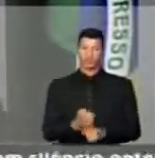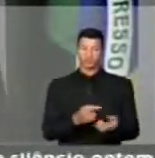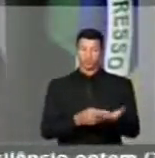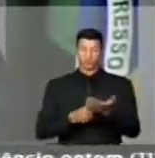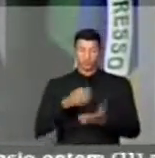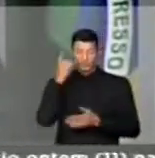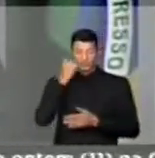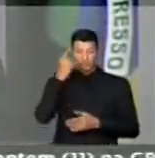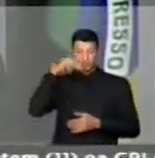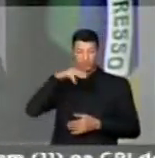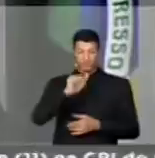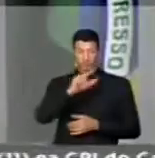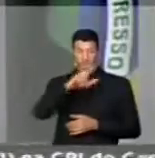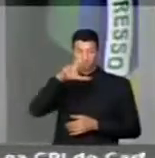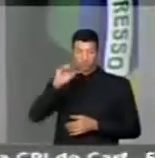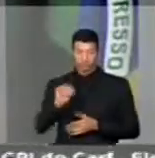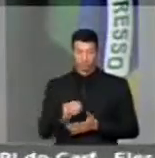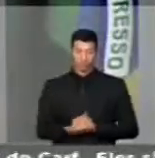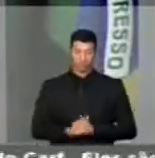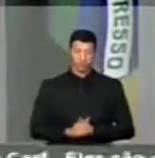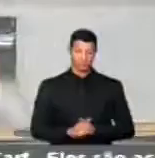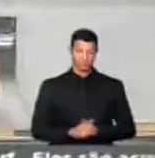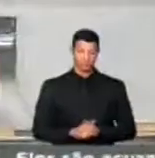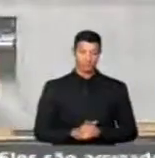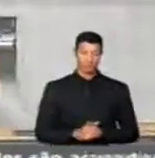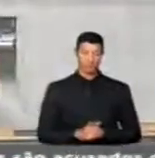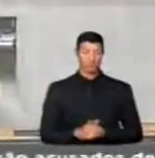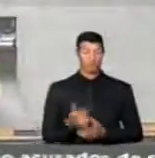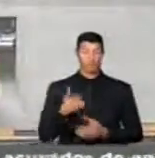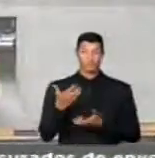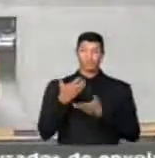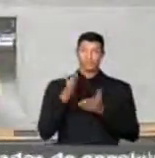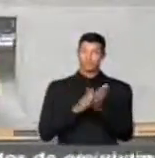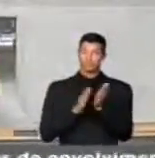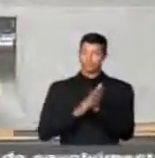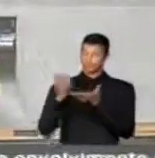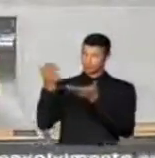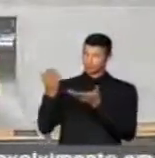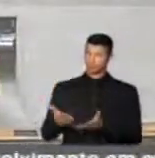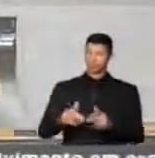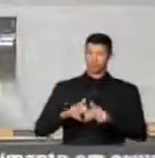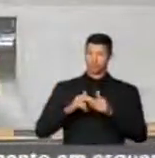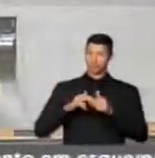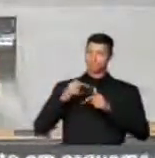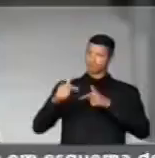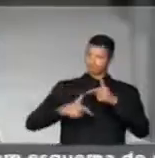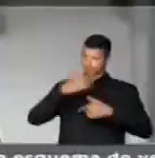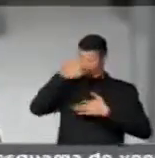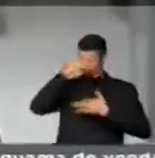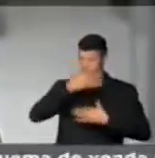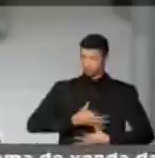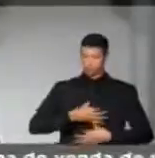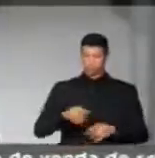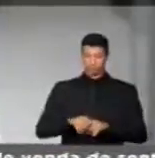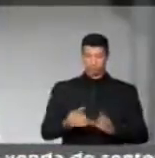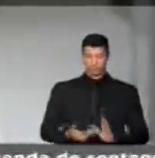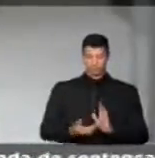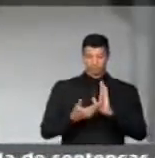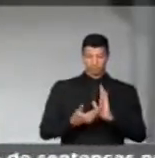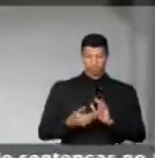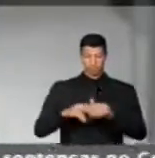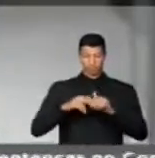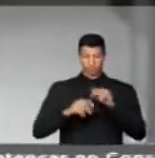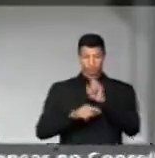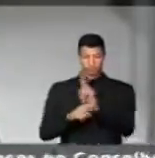parte do nobre deputado Mauro. Deputado Alberto Fraga, quero parabenizar Vossa Excelência pela tua postura nessa casa,